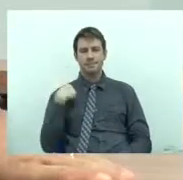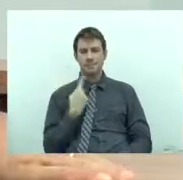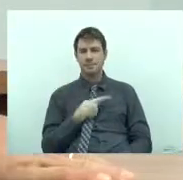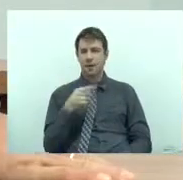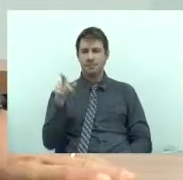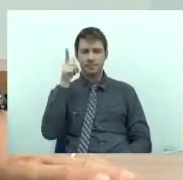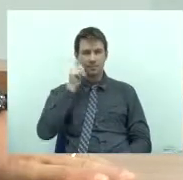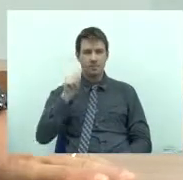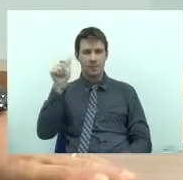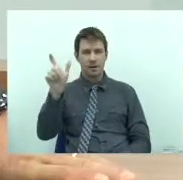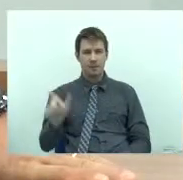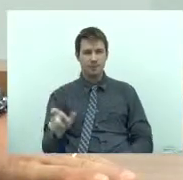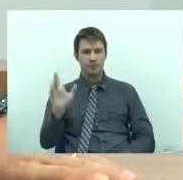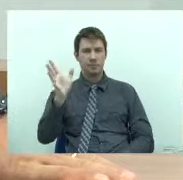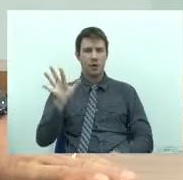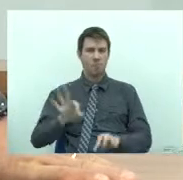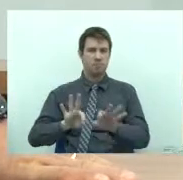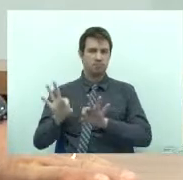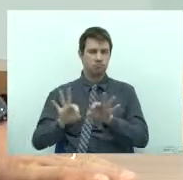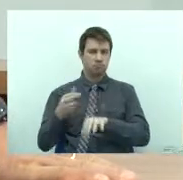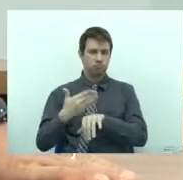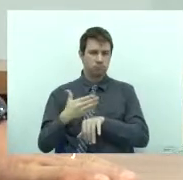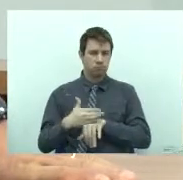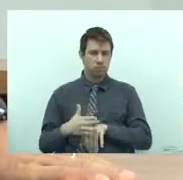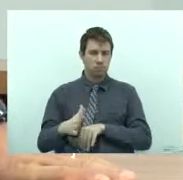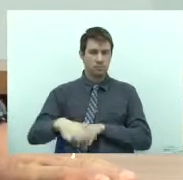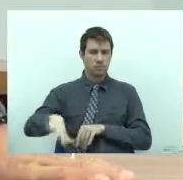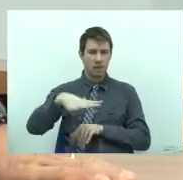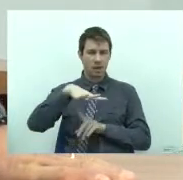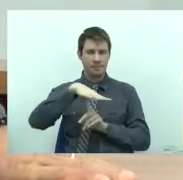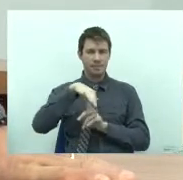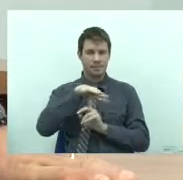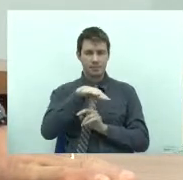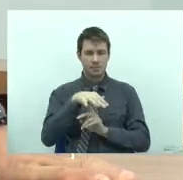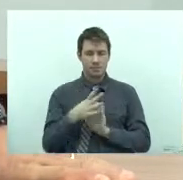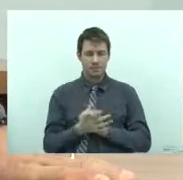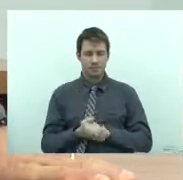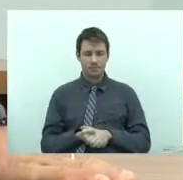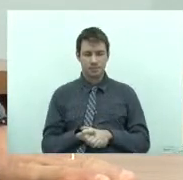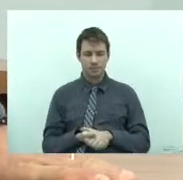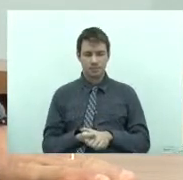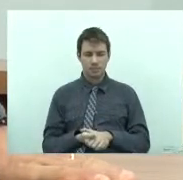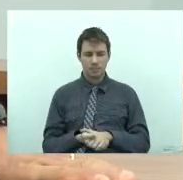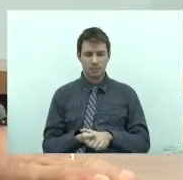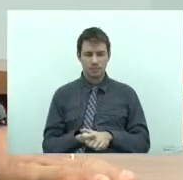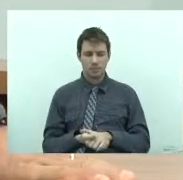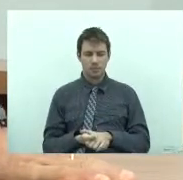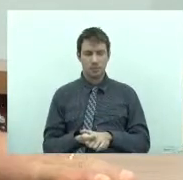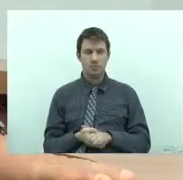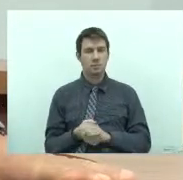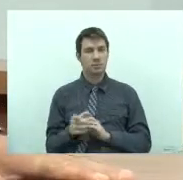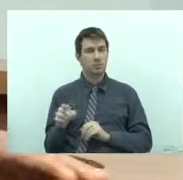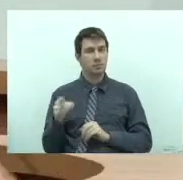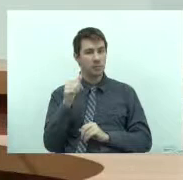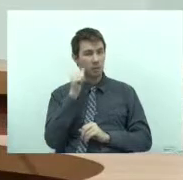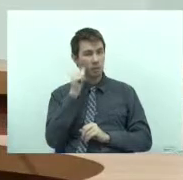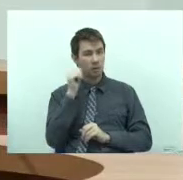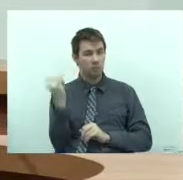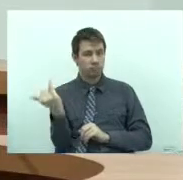preparada, competente na área de meio ambiente, né? Falando das